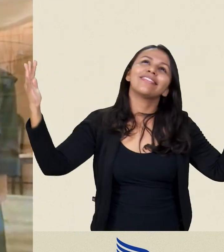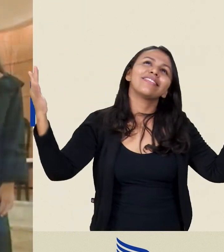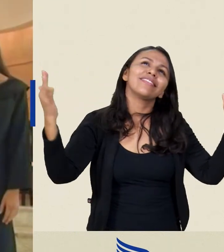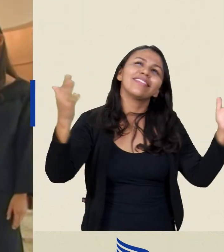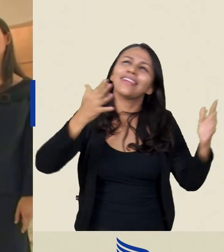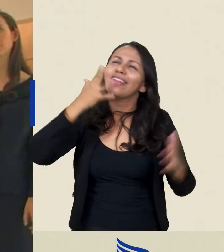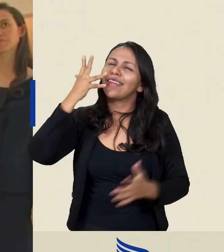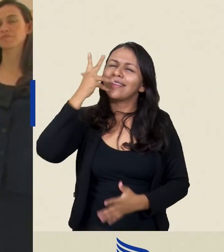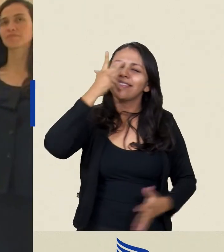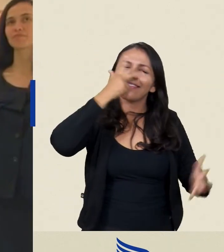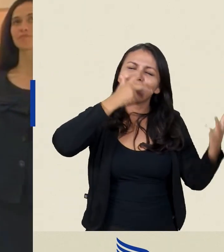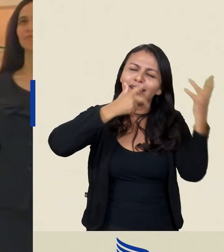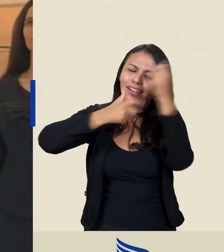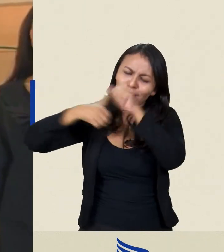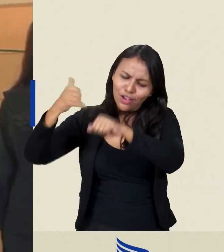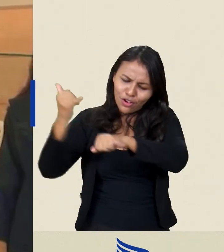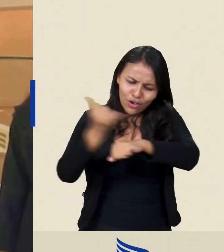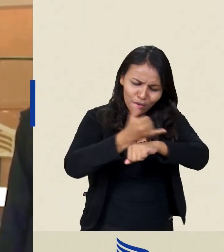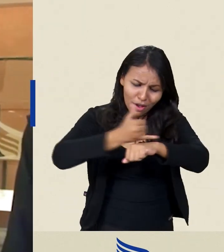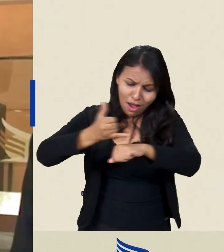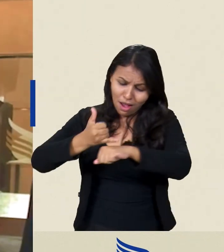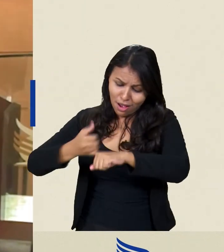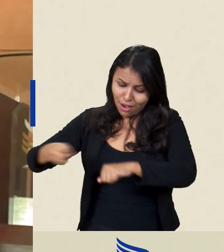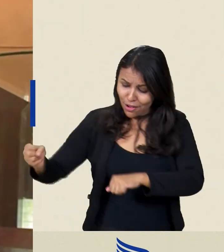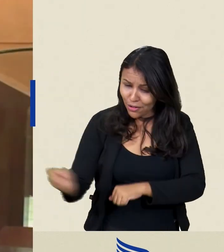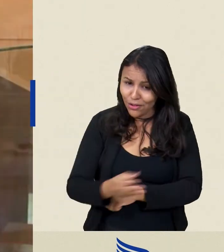da Jerusalém de